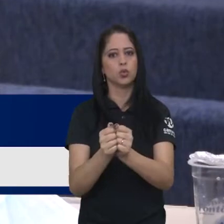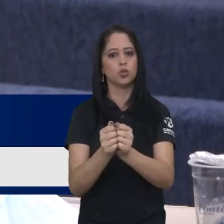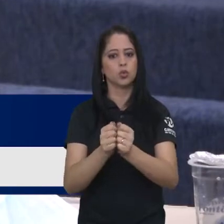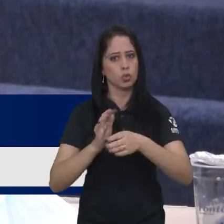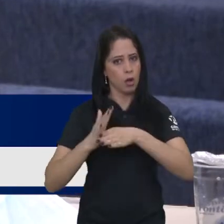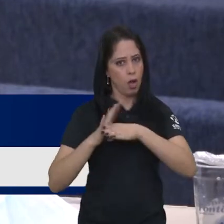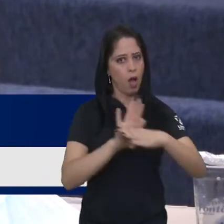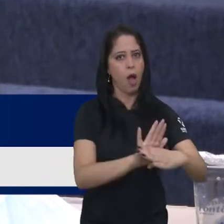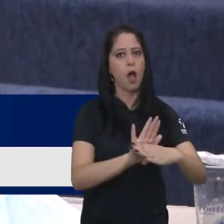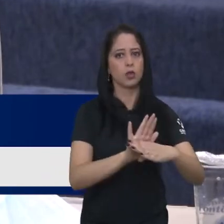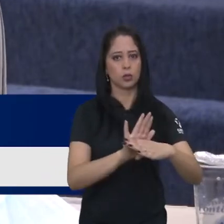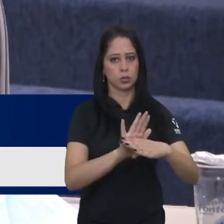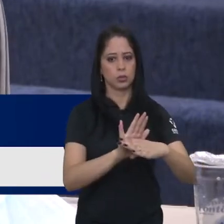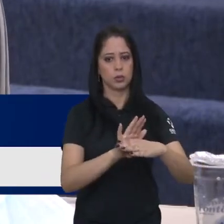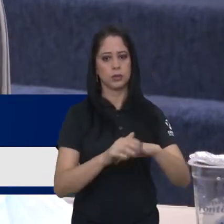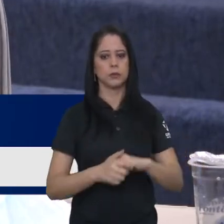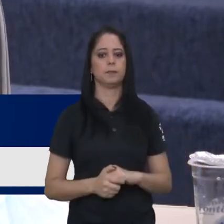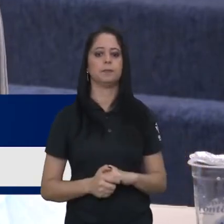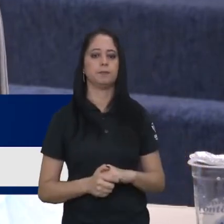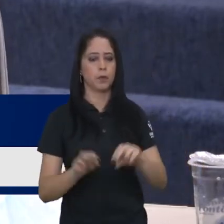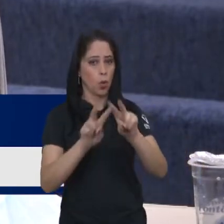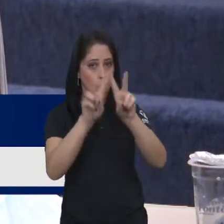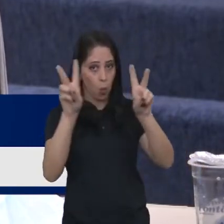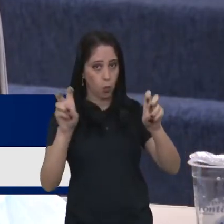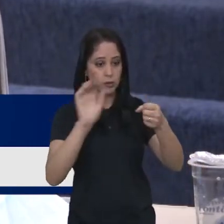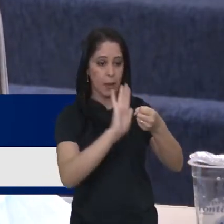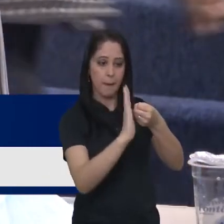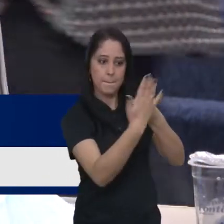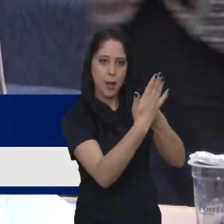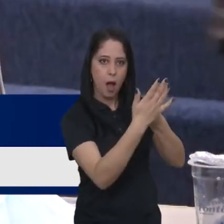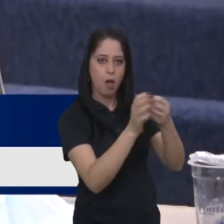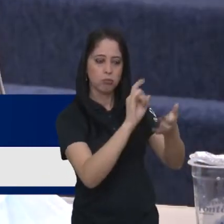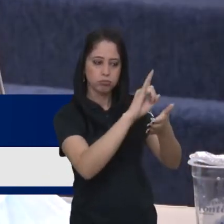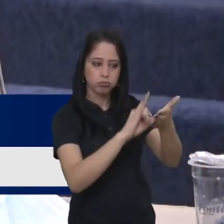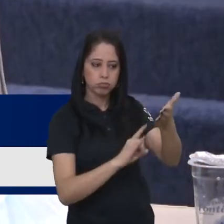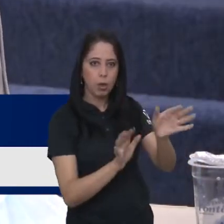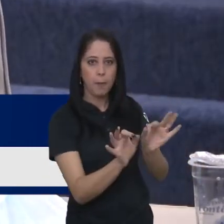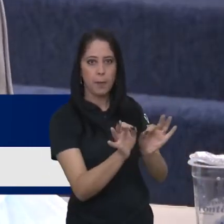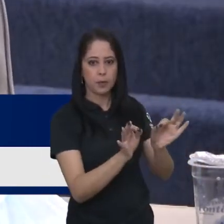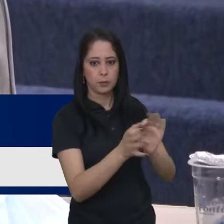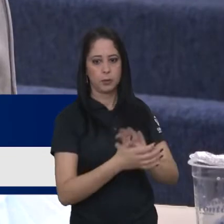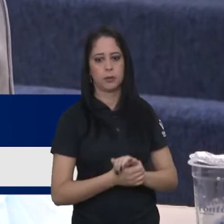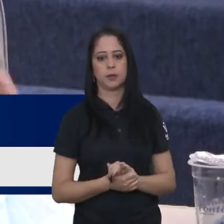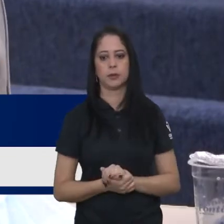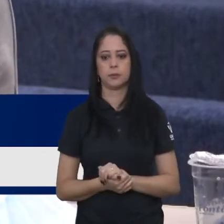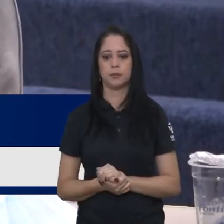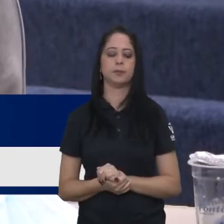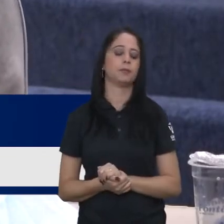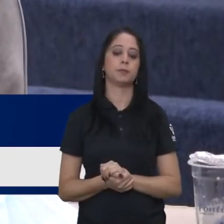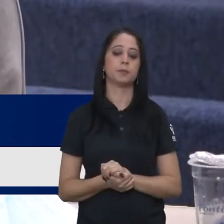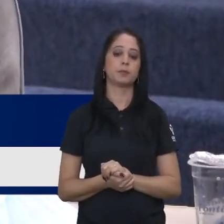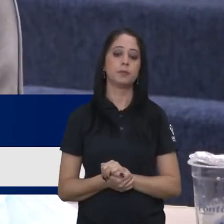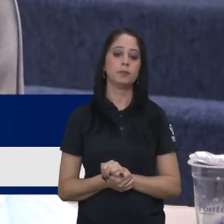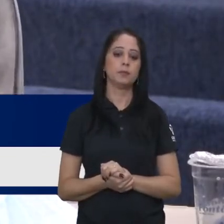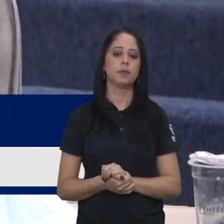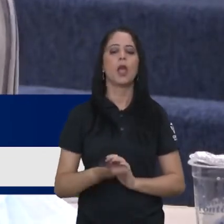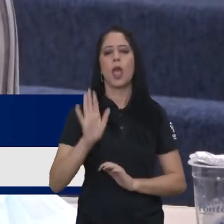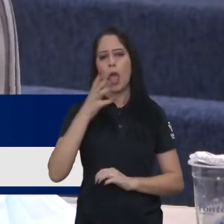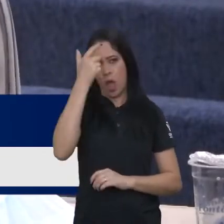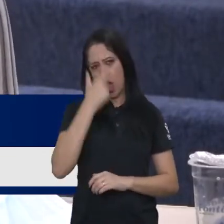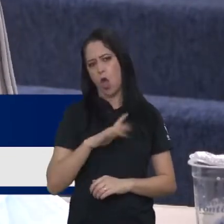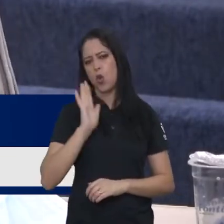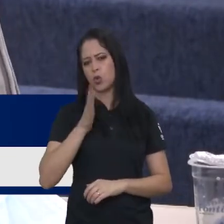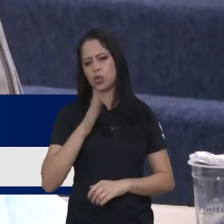da regularização, que isso é de extrema importância. Então, doutor, eu